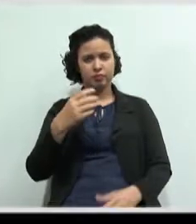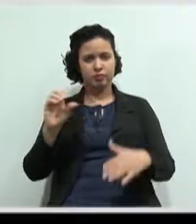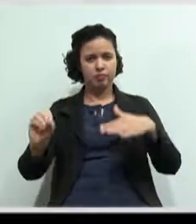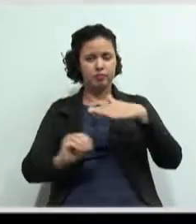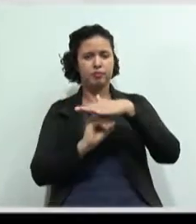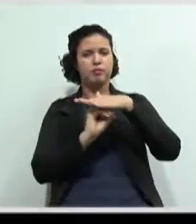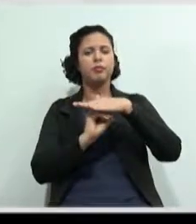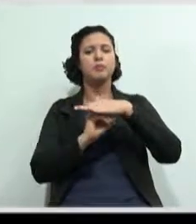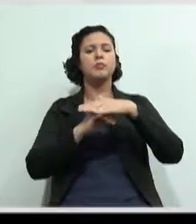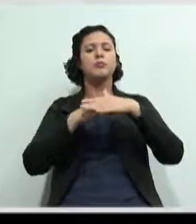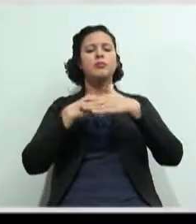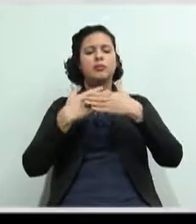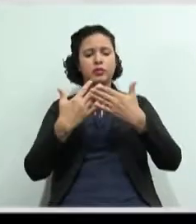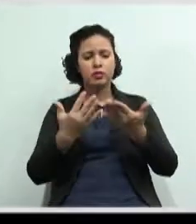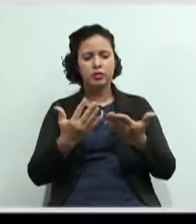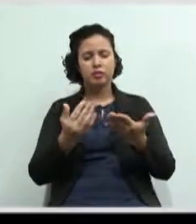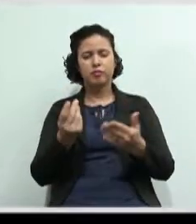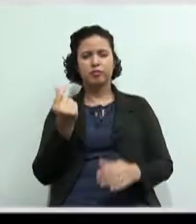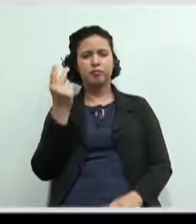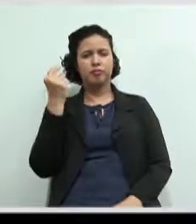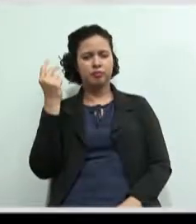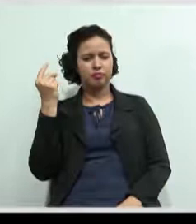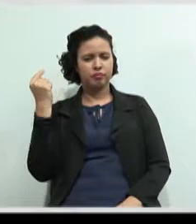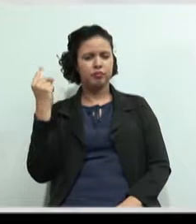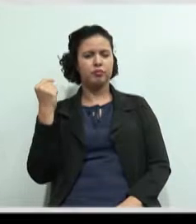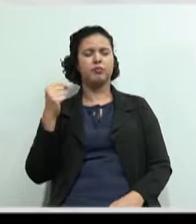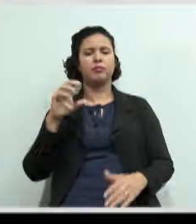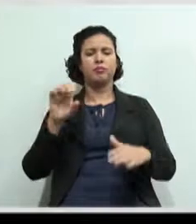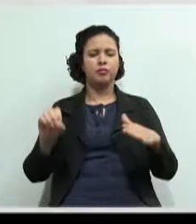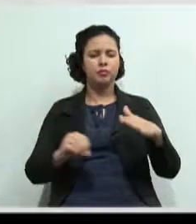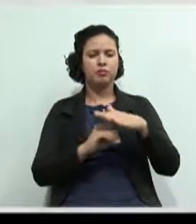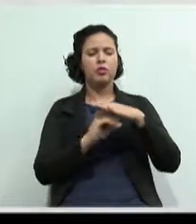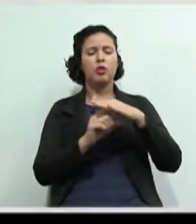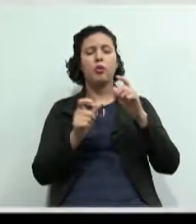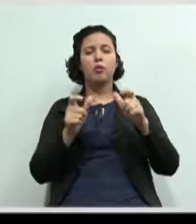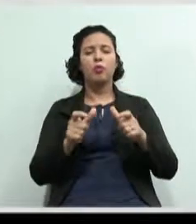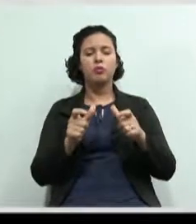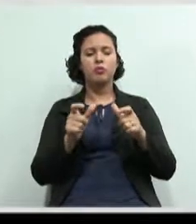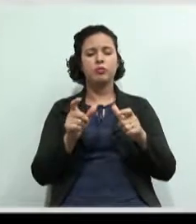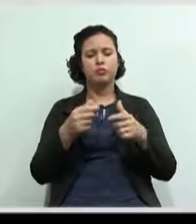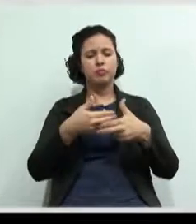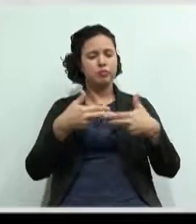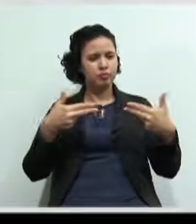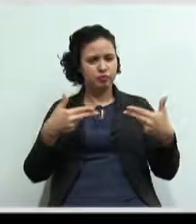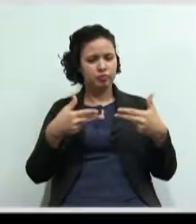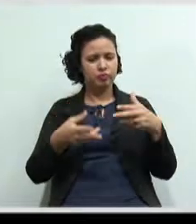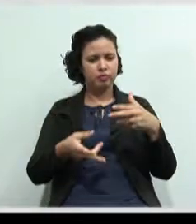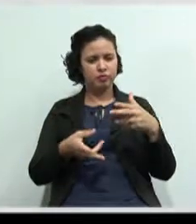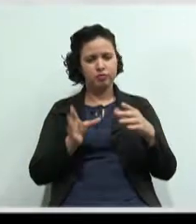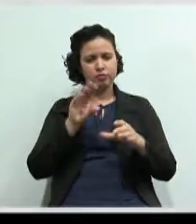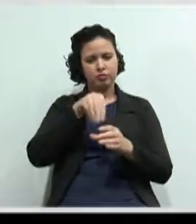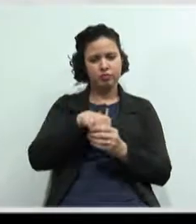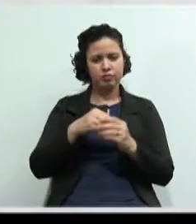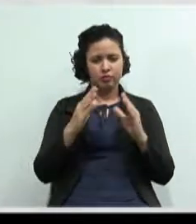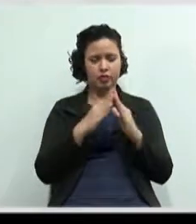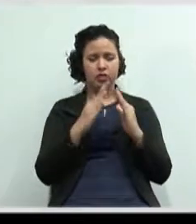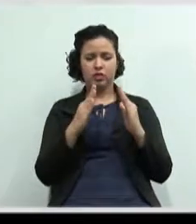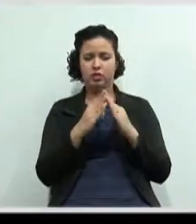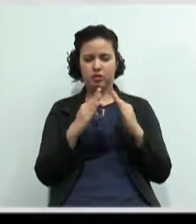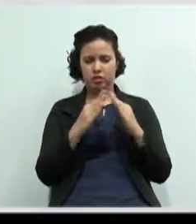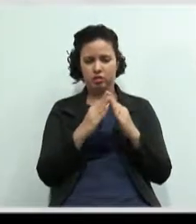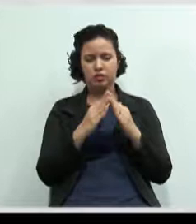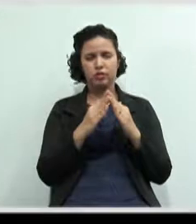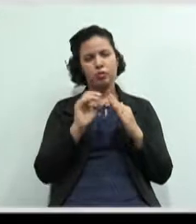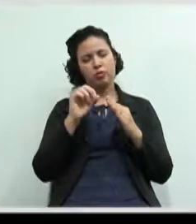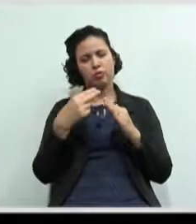Na própria casa, para os seus moradores. Apenas os excedentes eventuais eram trocados entre vizinhos, ou na